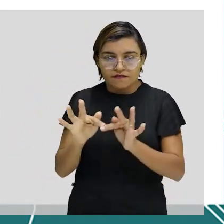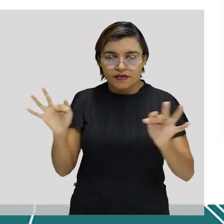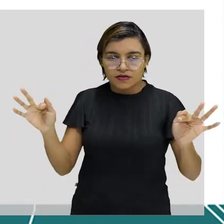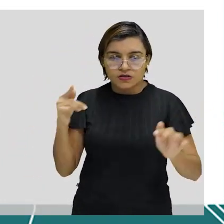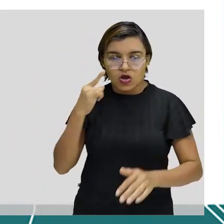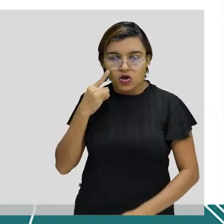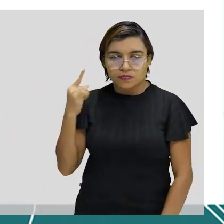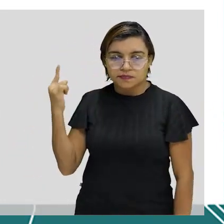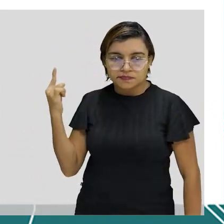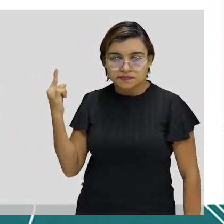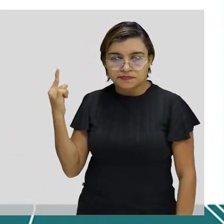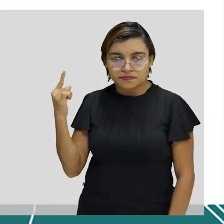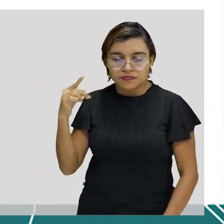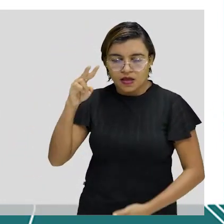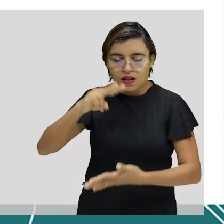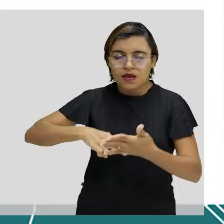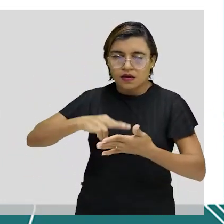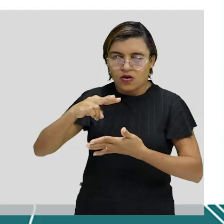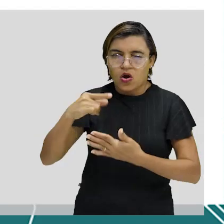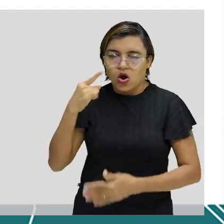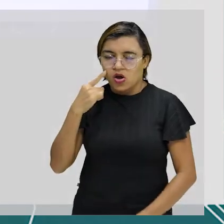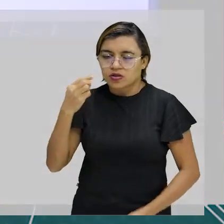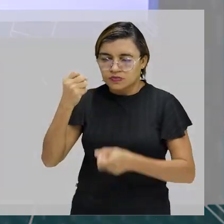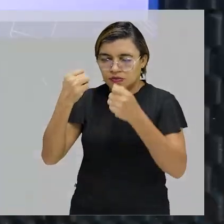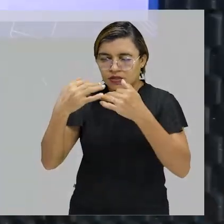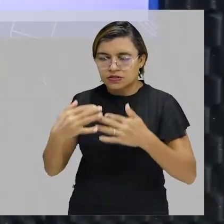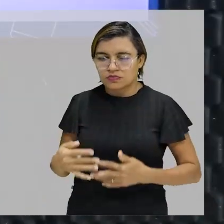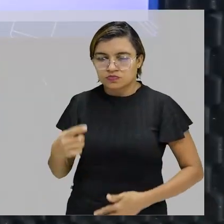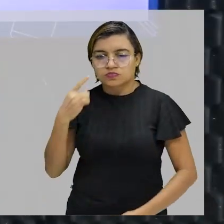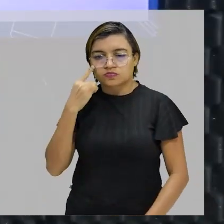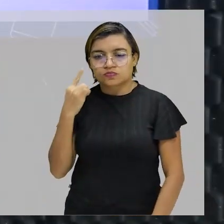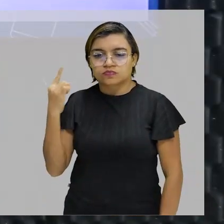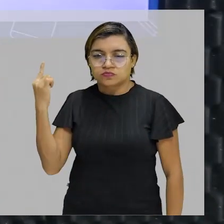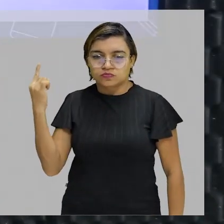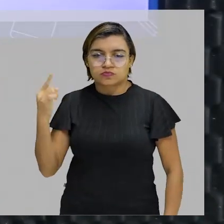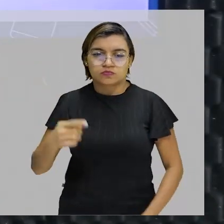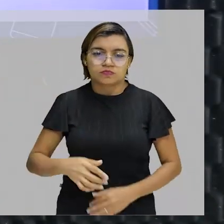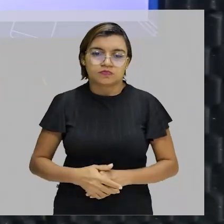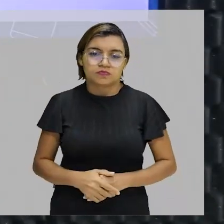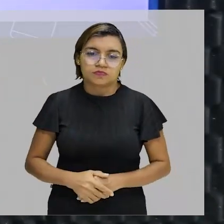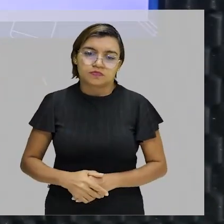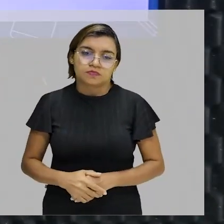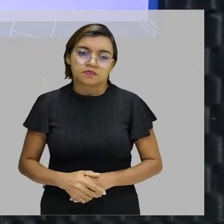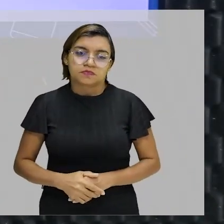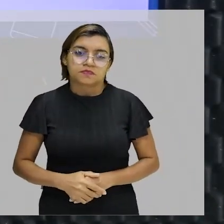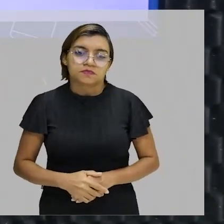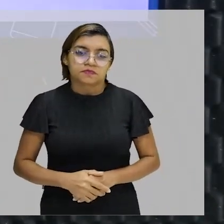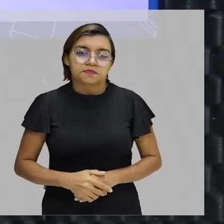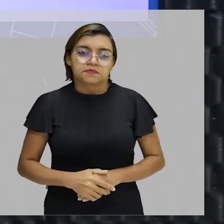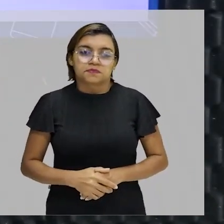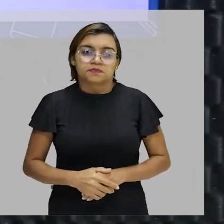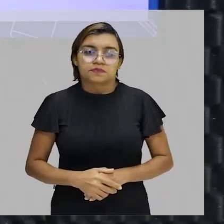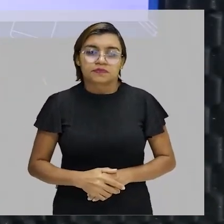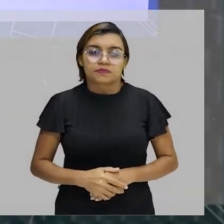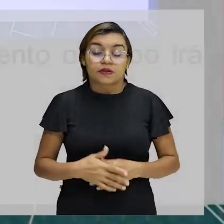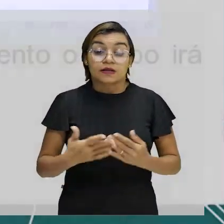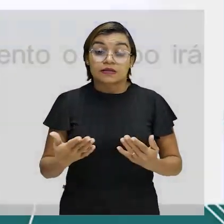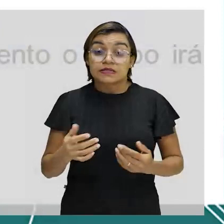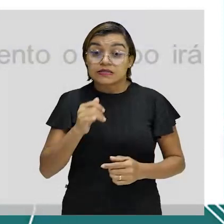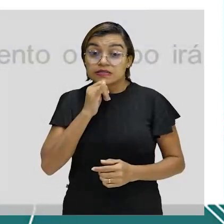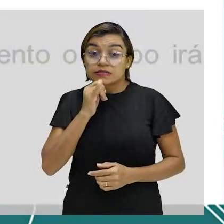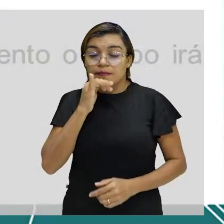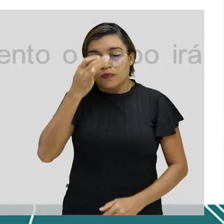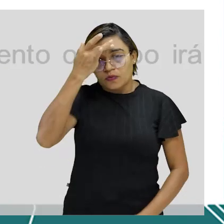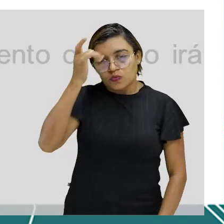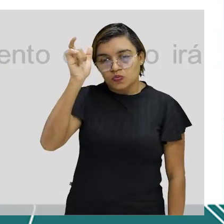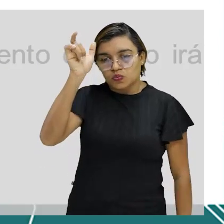pessoas gramaticais diferentes com a presença da primeira pessoa eu. Agora, quando os núcleos do